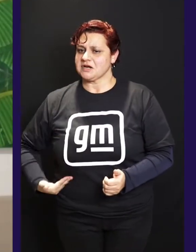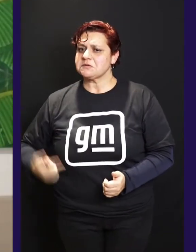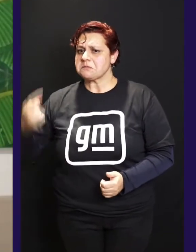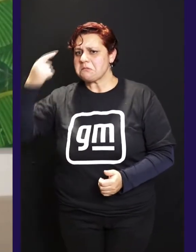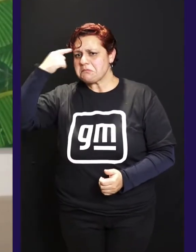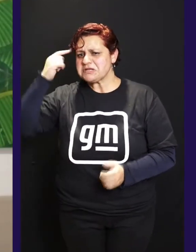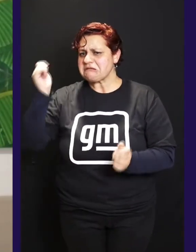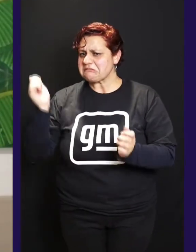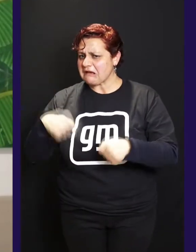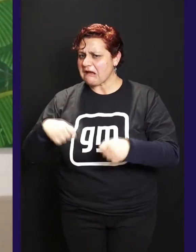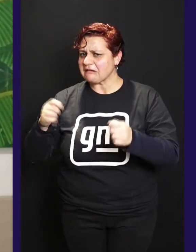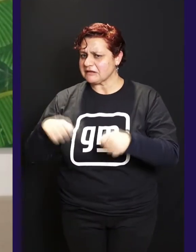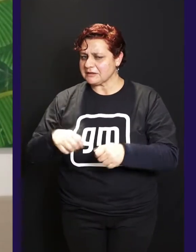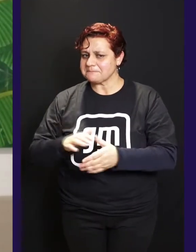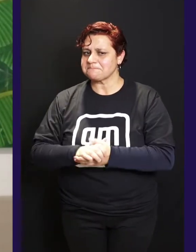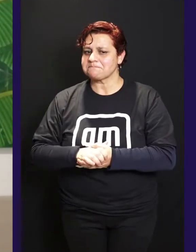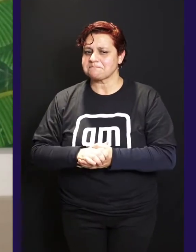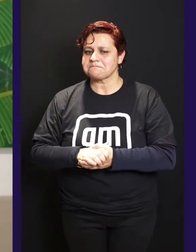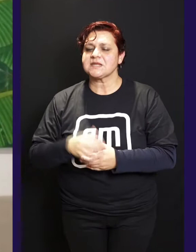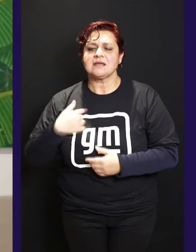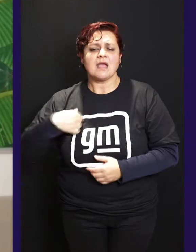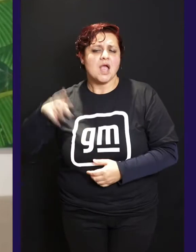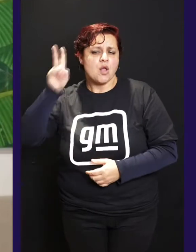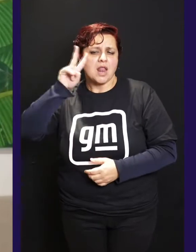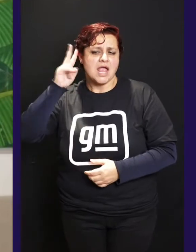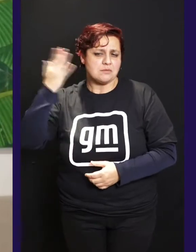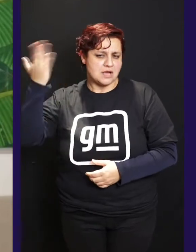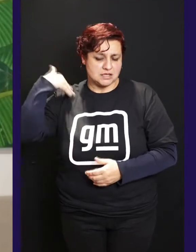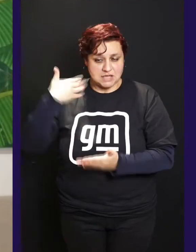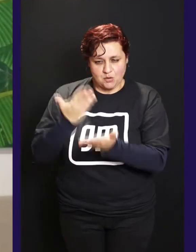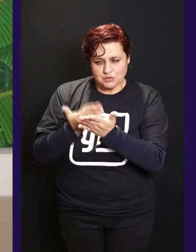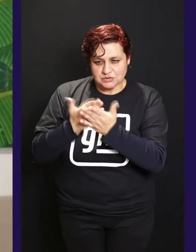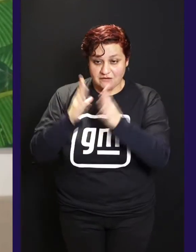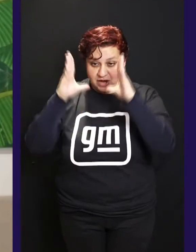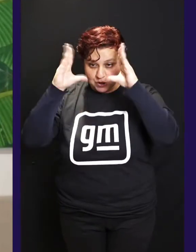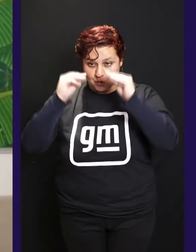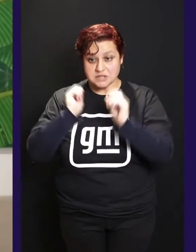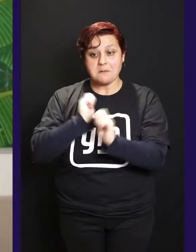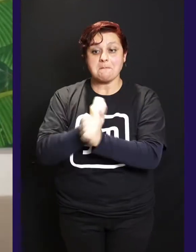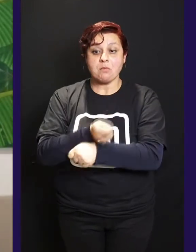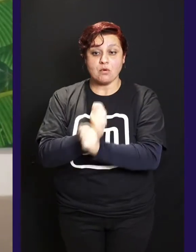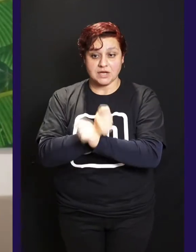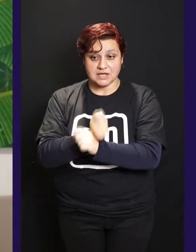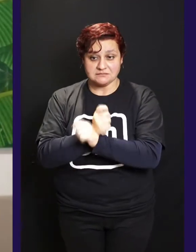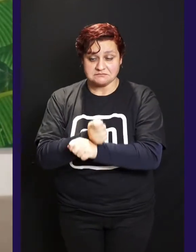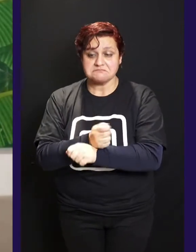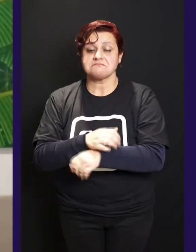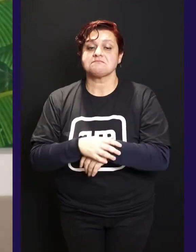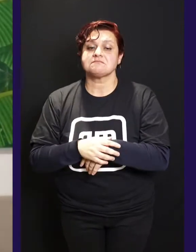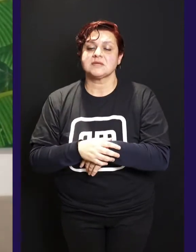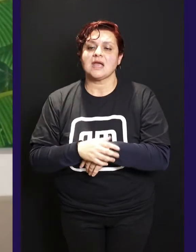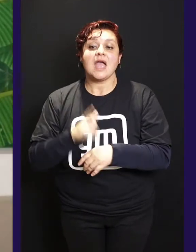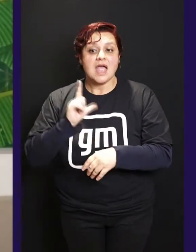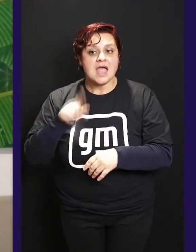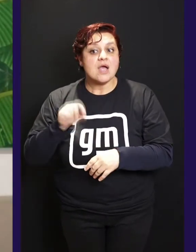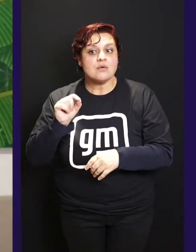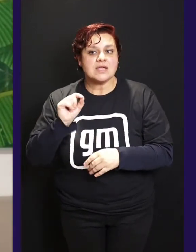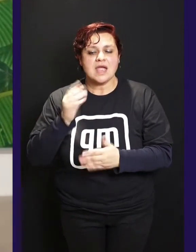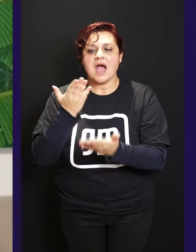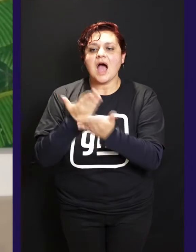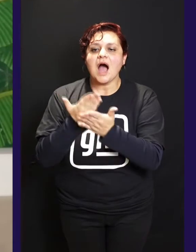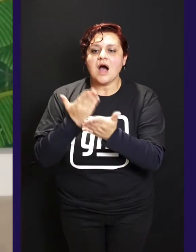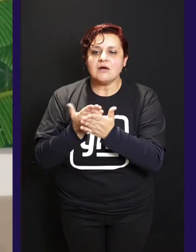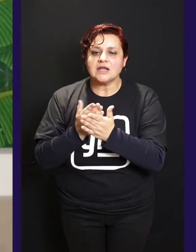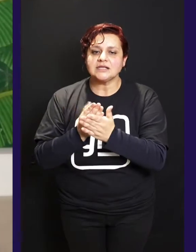Eu me lembro de uma aula, eu estudava à noite na PUC, Foi uma aula de direito processual penal. Não sei se